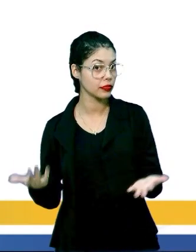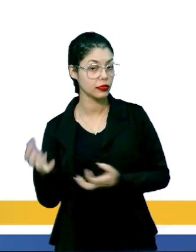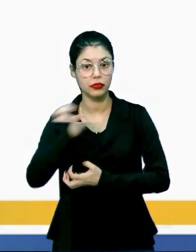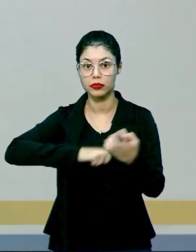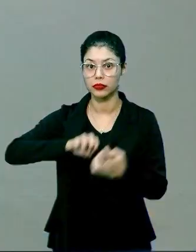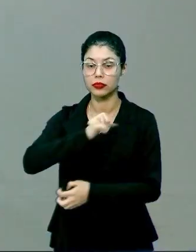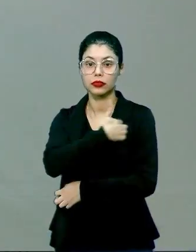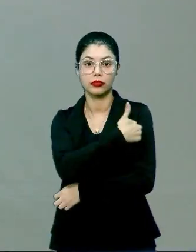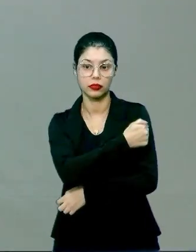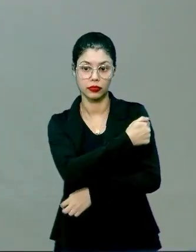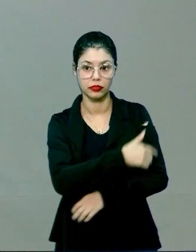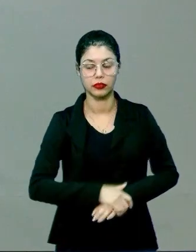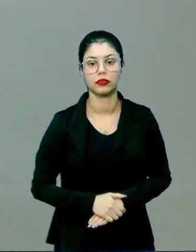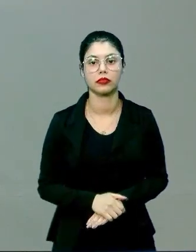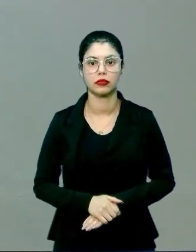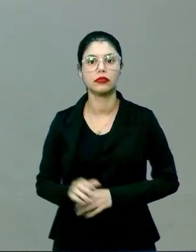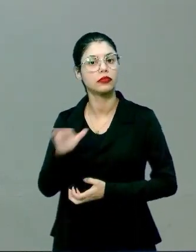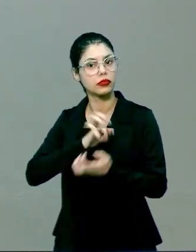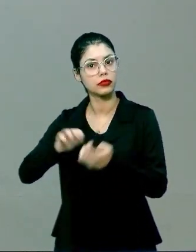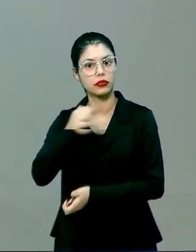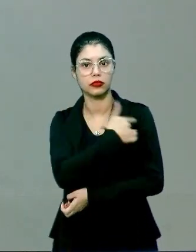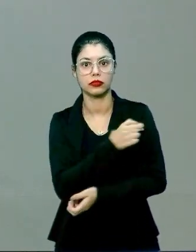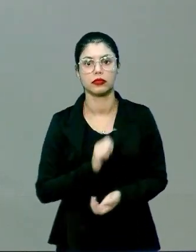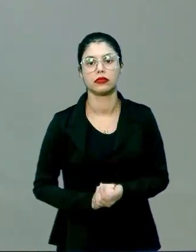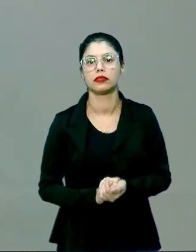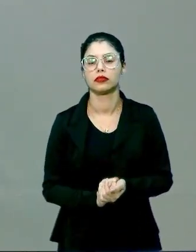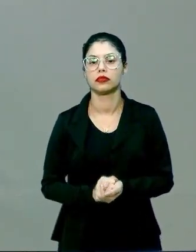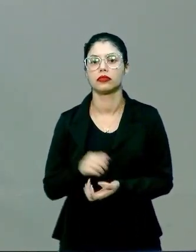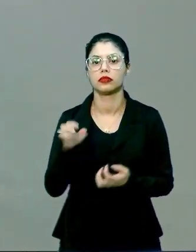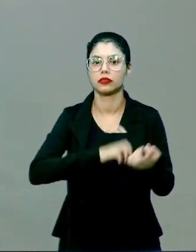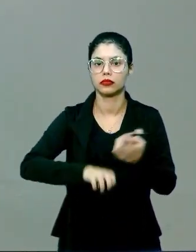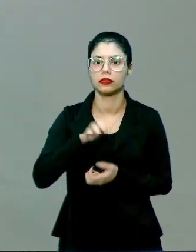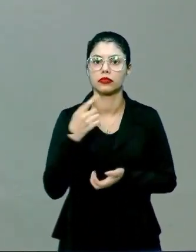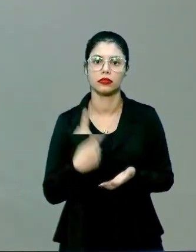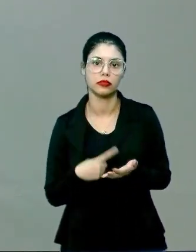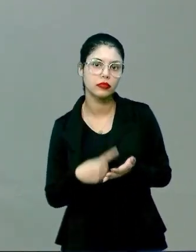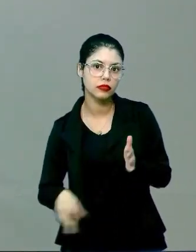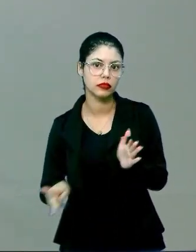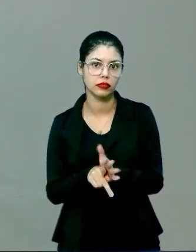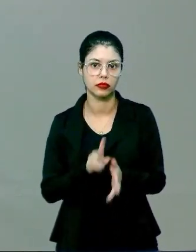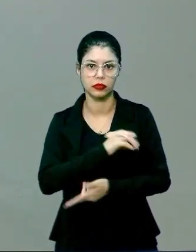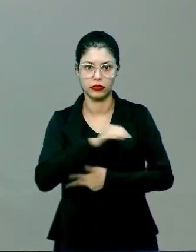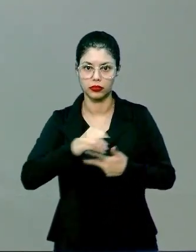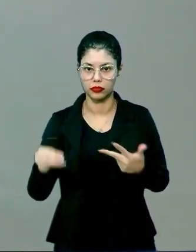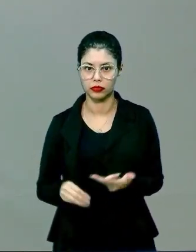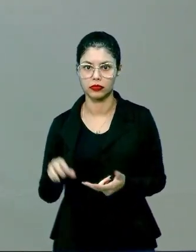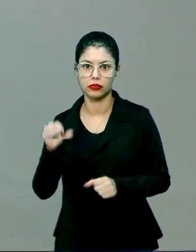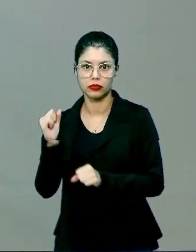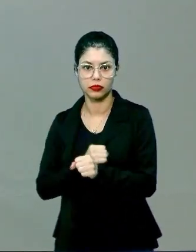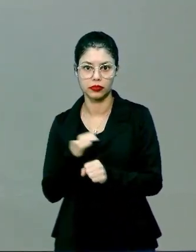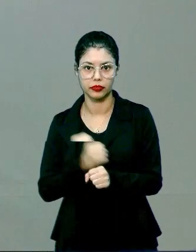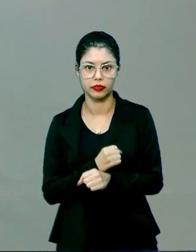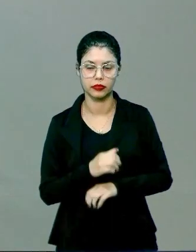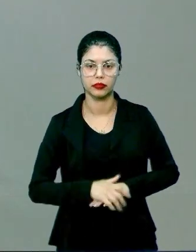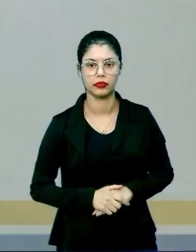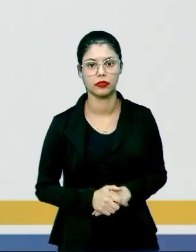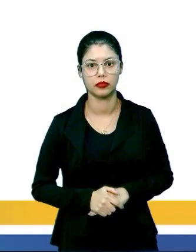aí a revolta da vacina. A revolta da vacina é uma das revoltas que mais tem caído nos últimos